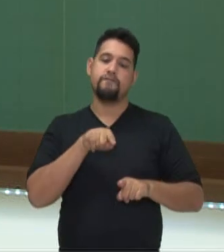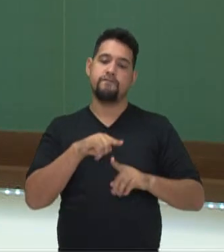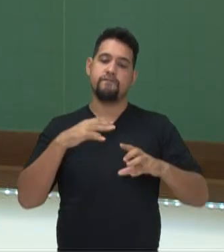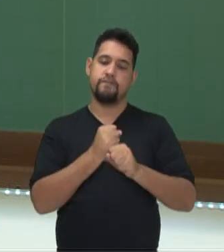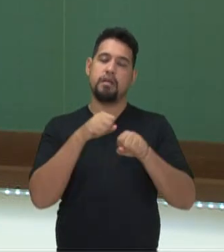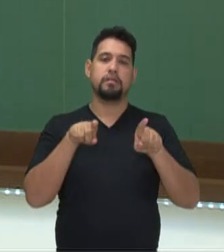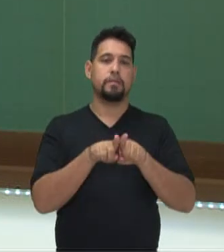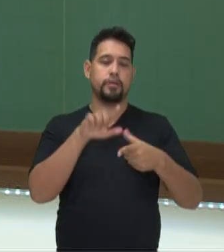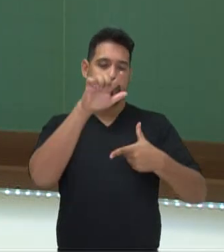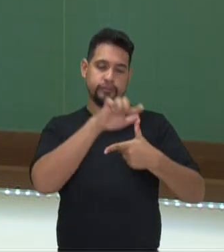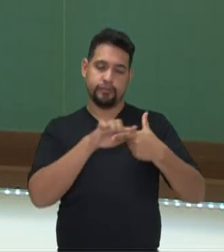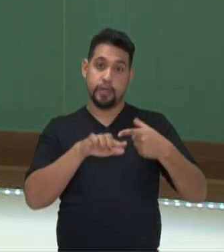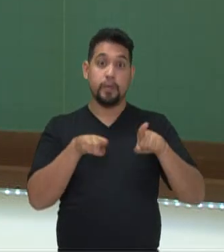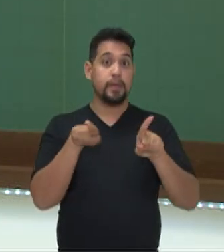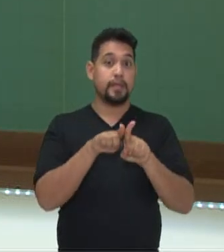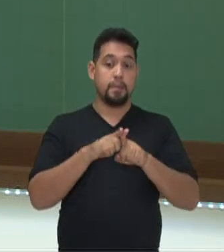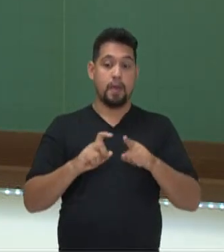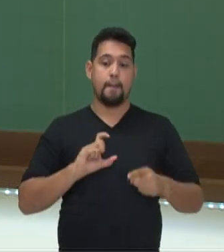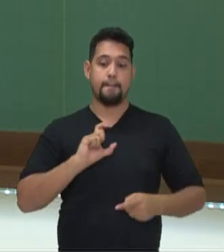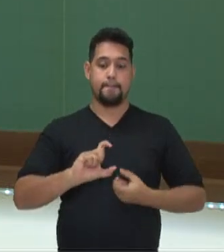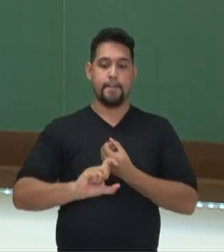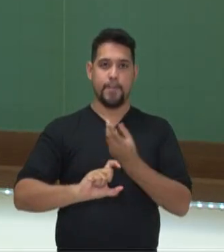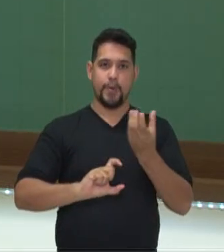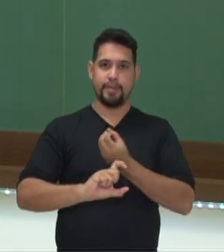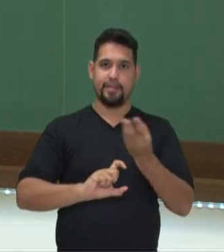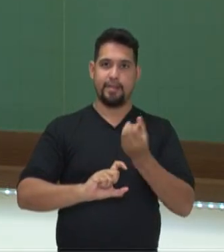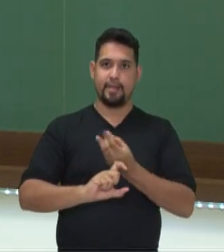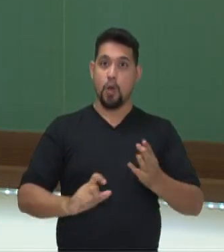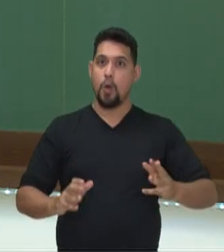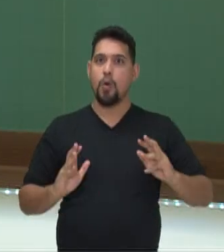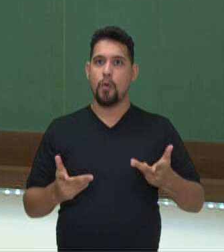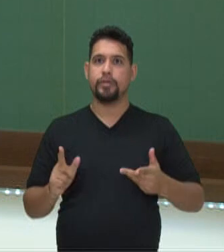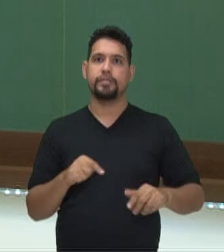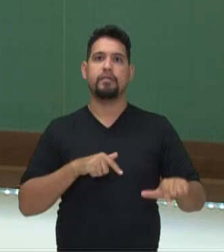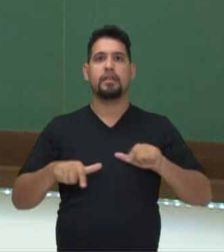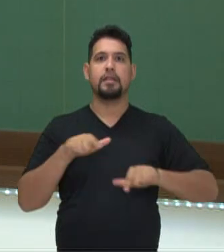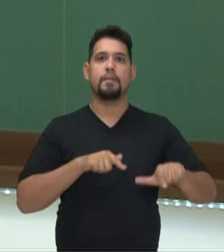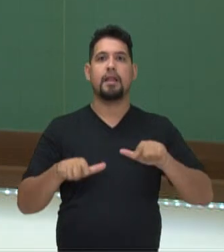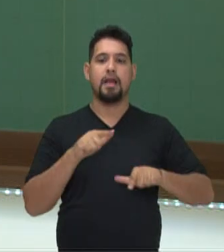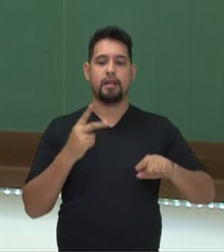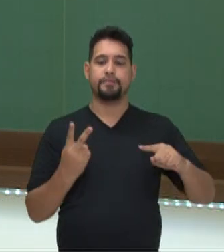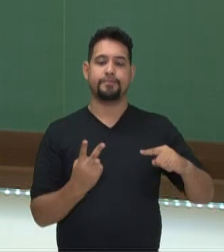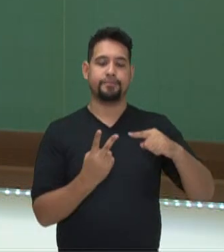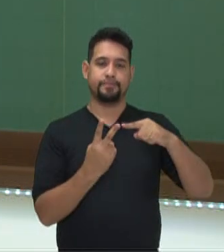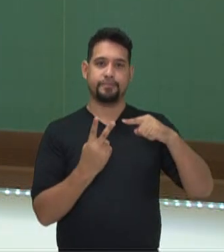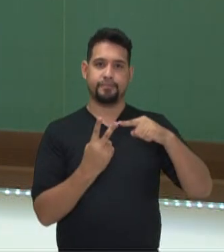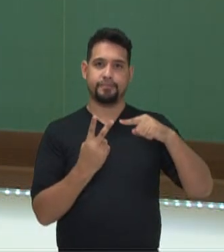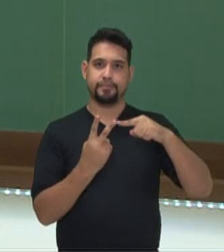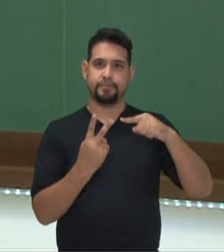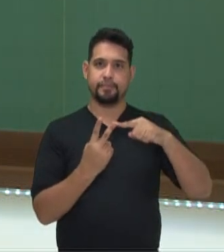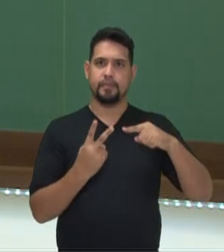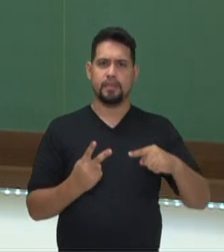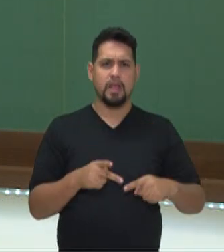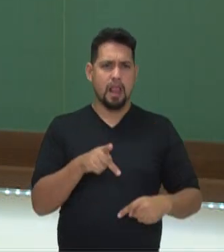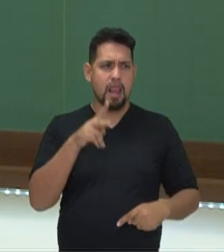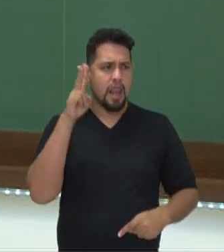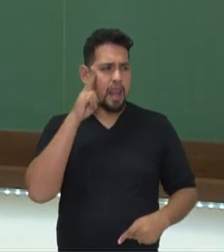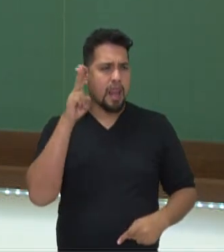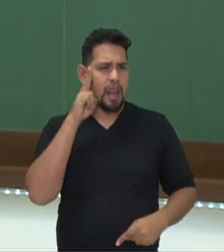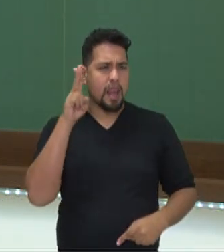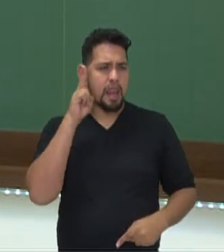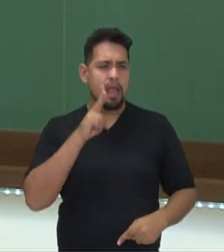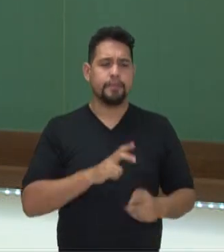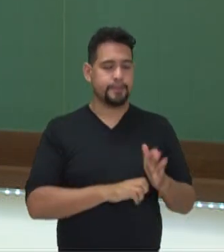multiplicação, divisão e potência. Então hoje nós vamos trabalhar com a raiz quadrada. Vocês se lembram então